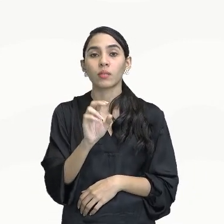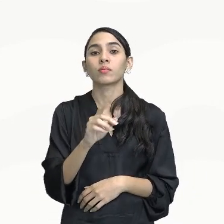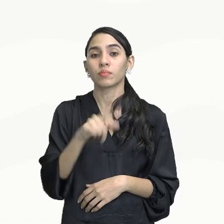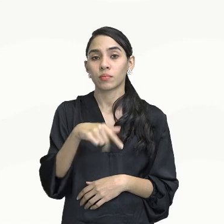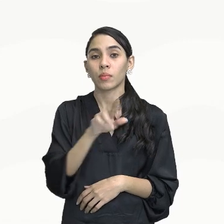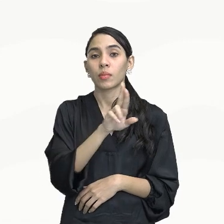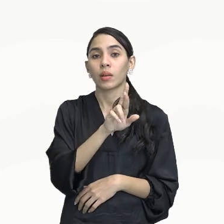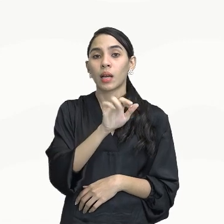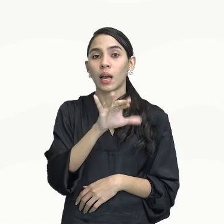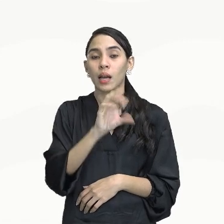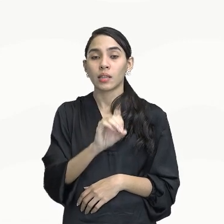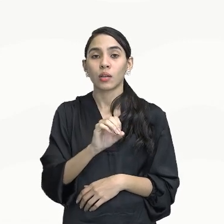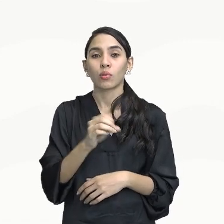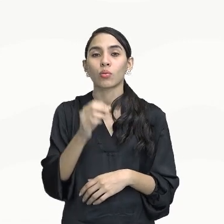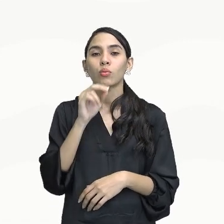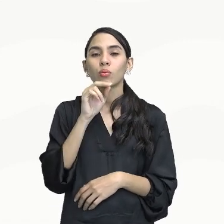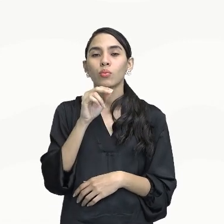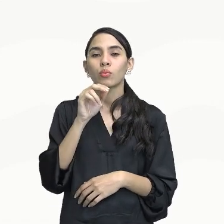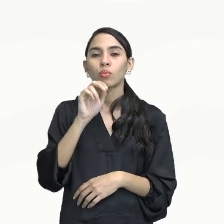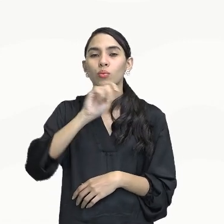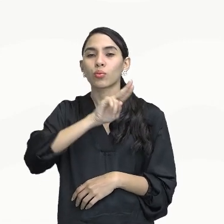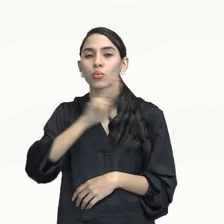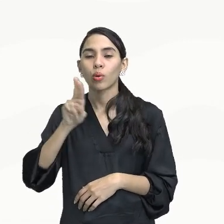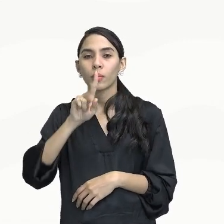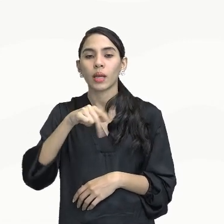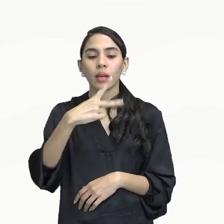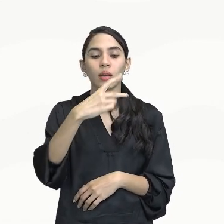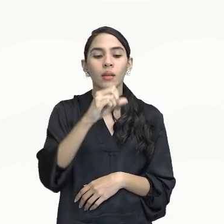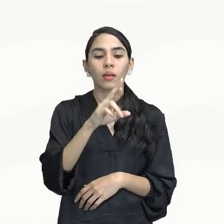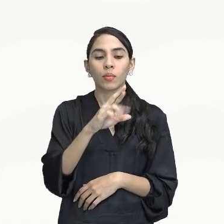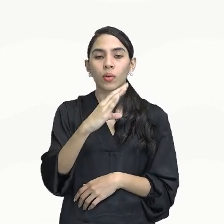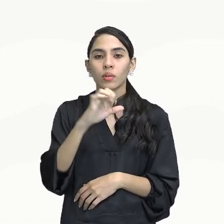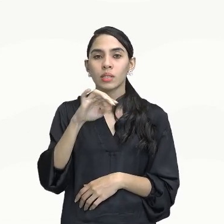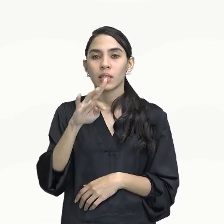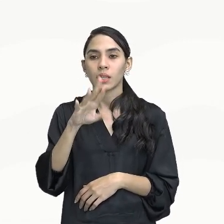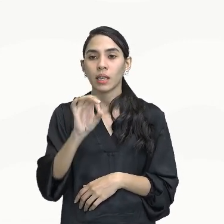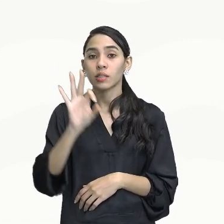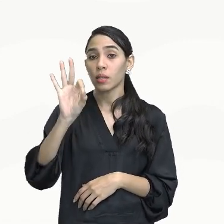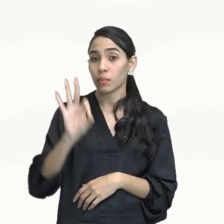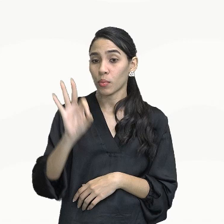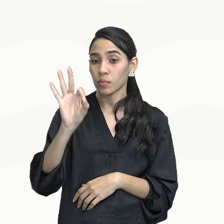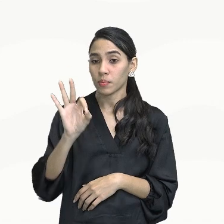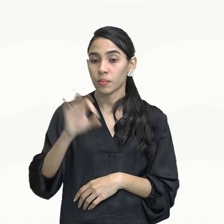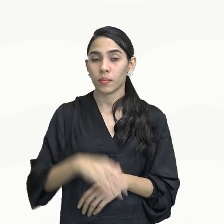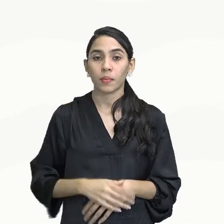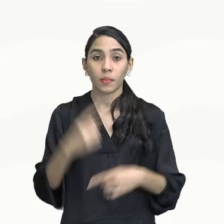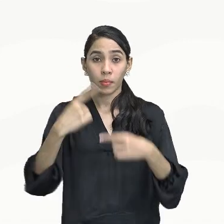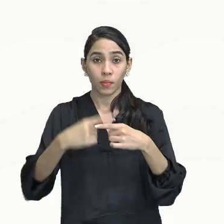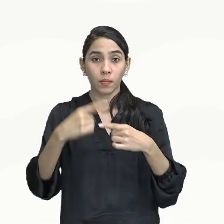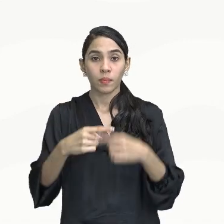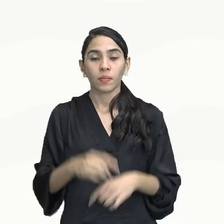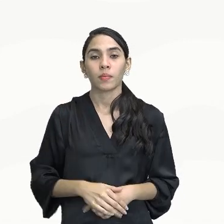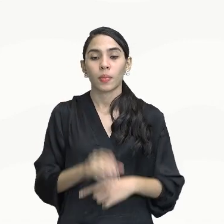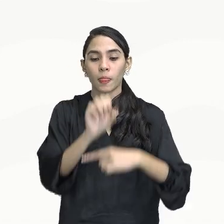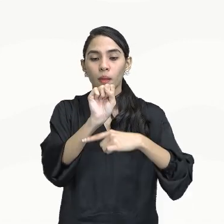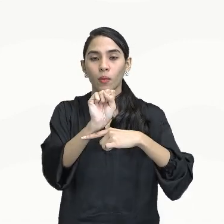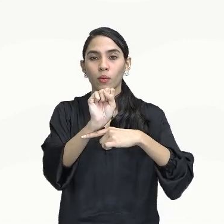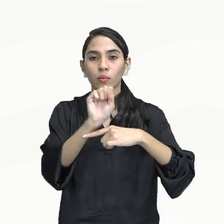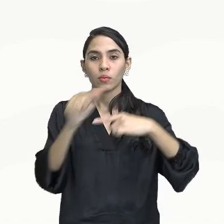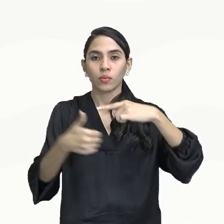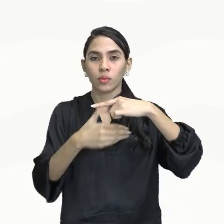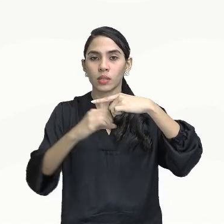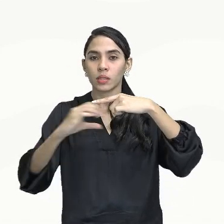essa razão de porcentagem, tá? Por que a gente pode comparar? Porque aí, ó, no país A, 8 sobre 100,